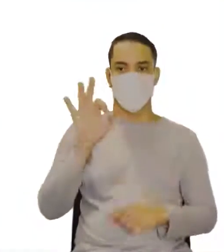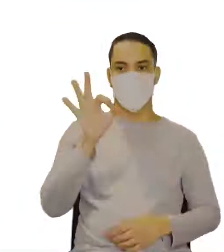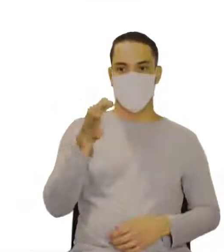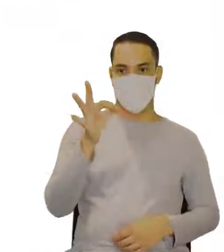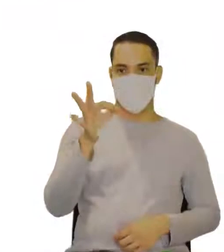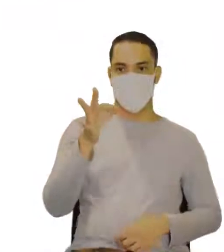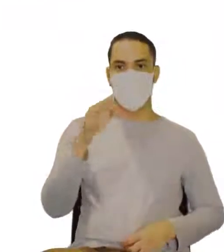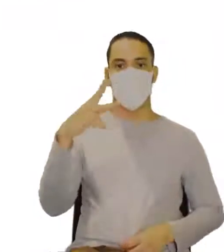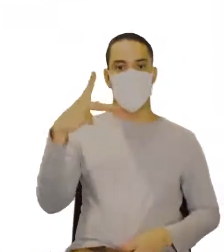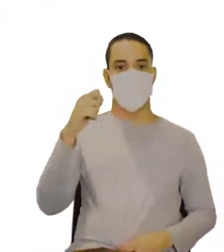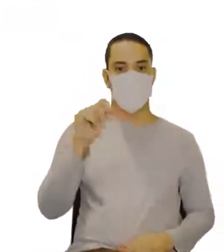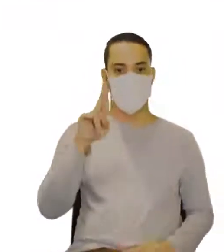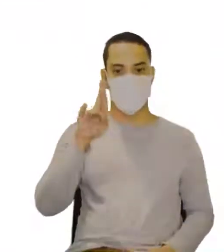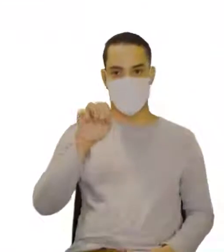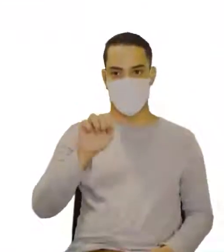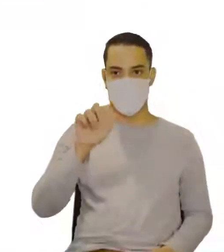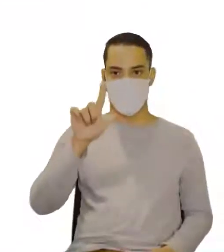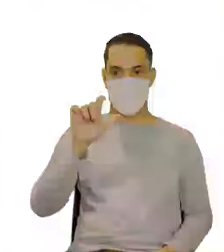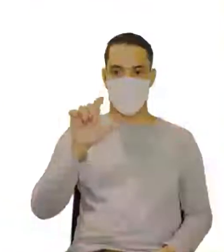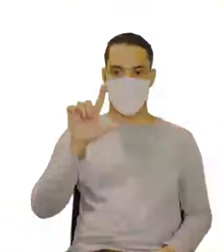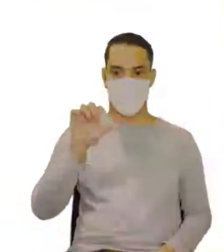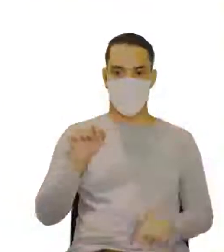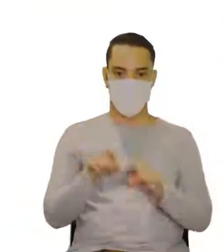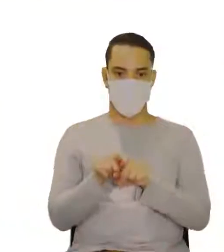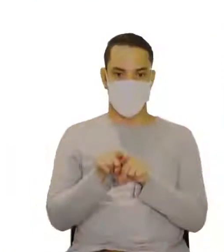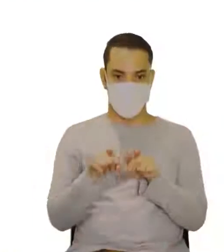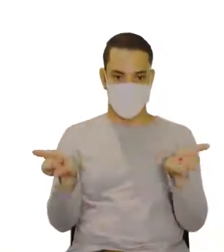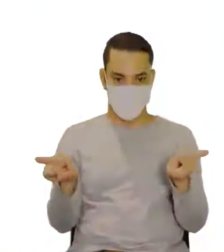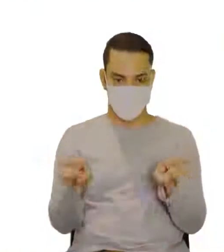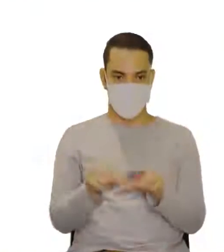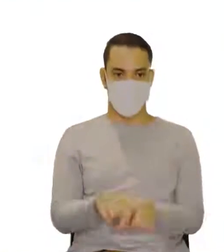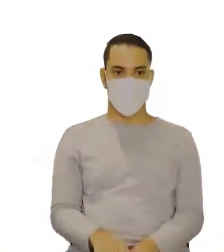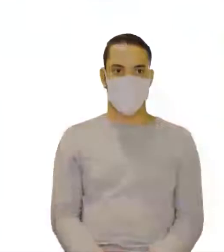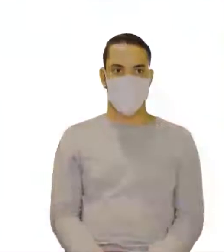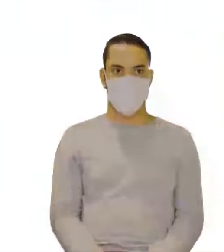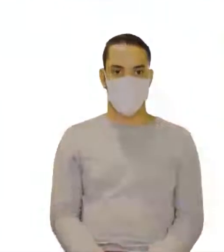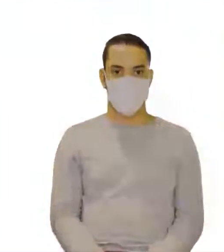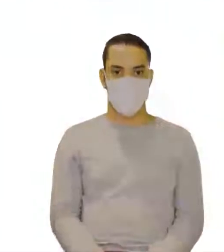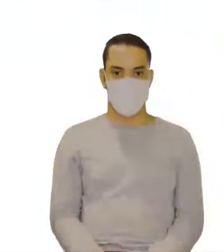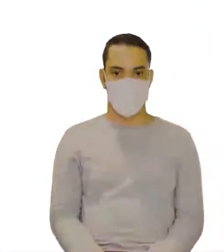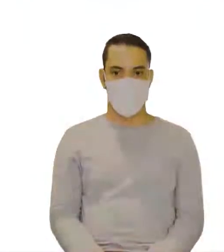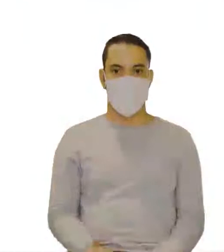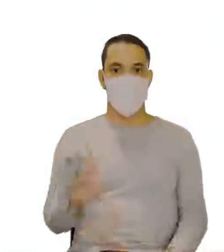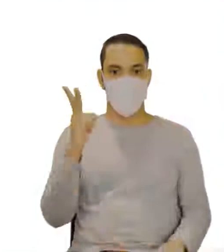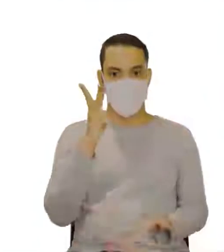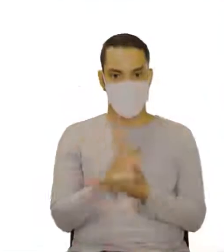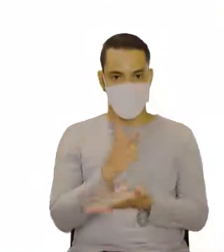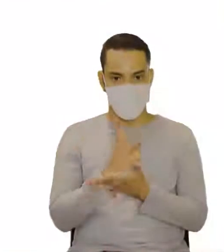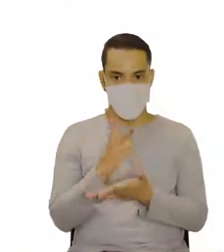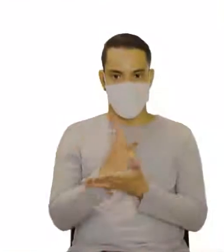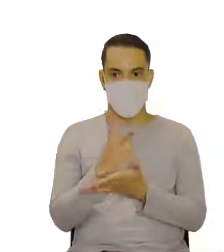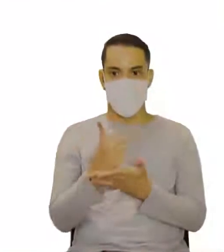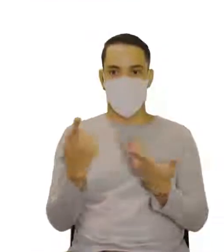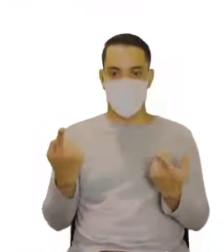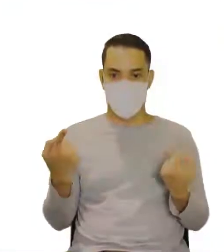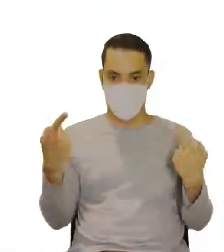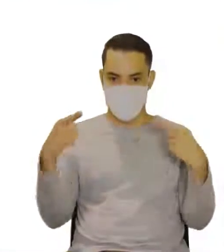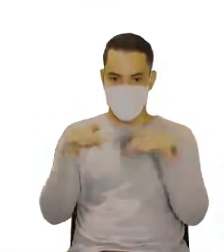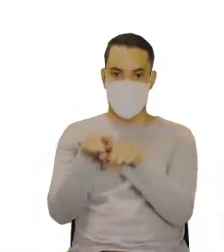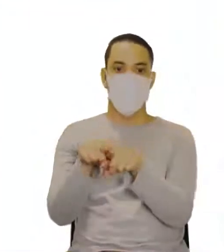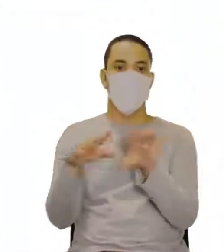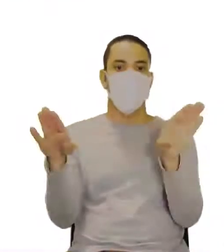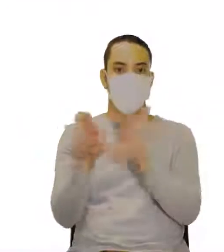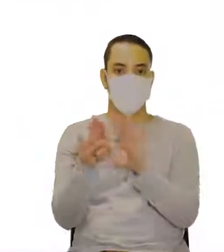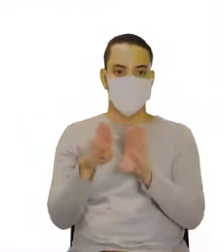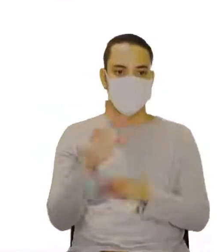Exatamente, a associação de geradores em paralelo. Da mesma maneira que a gente associa resistores em paralelo, a